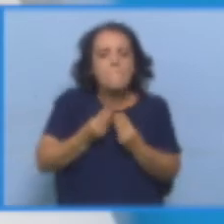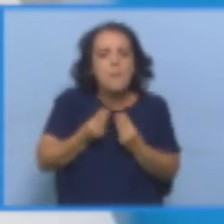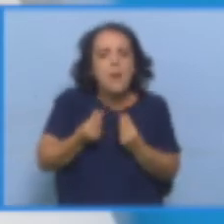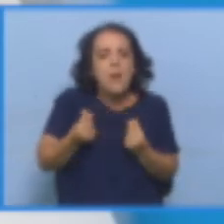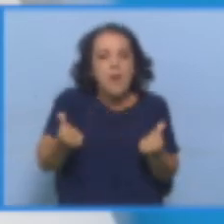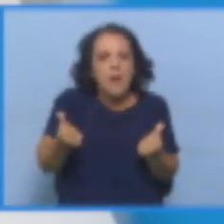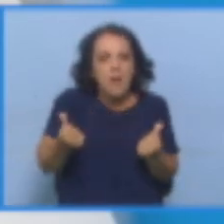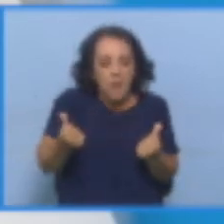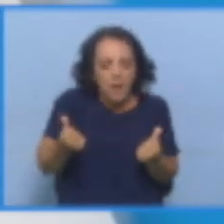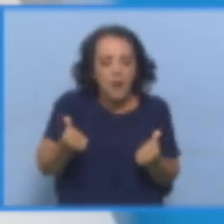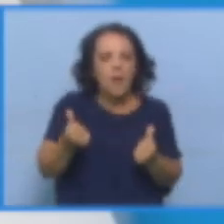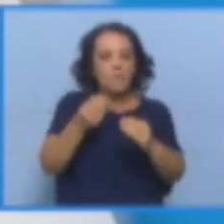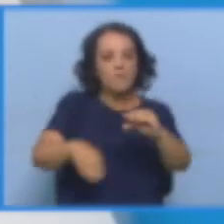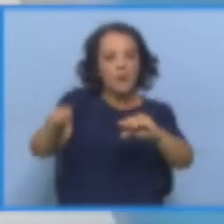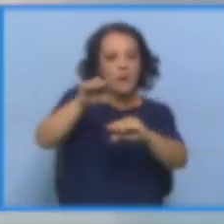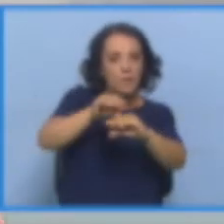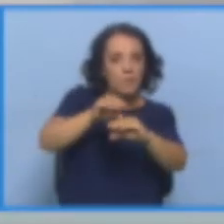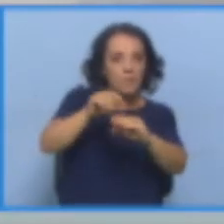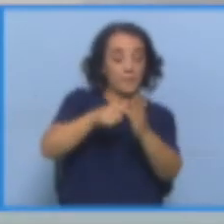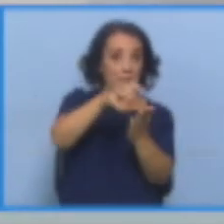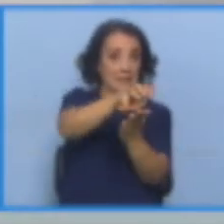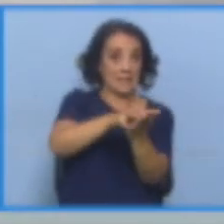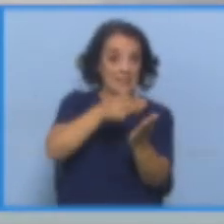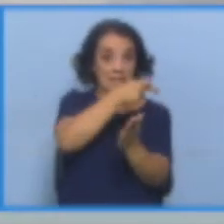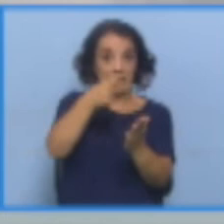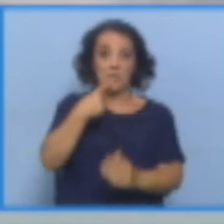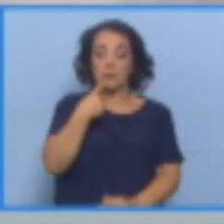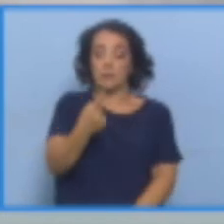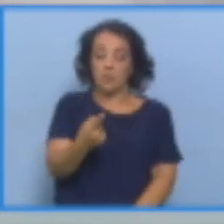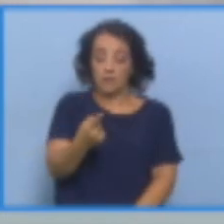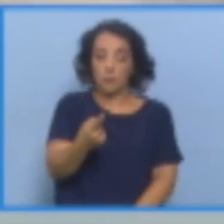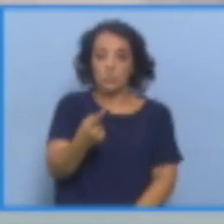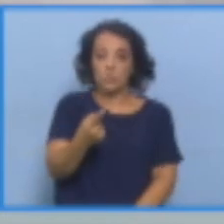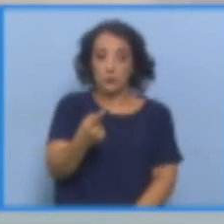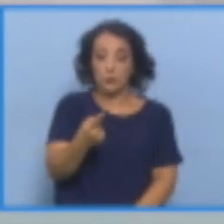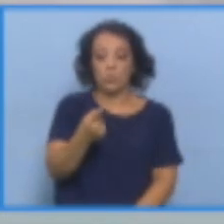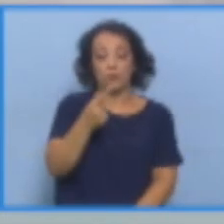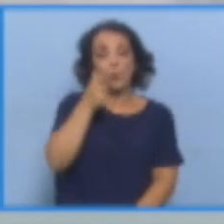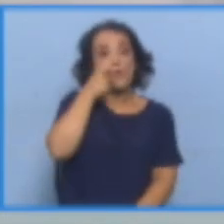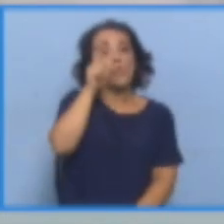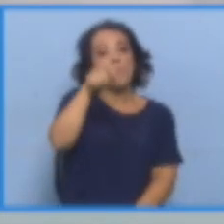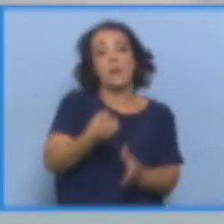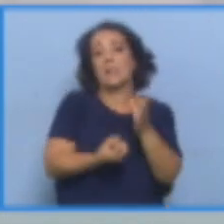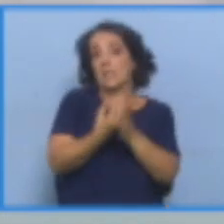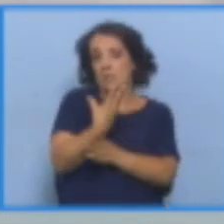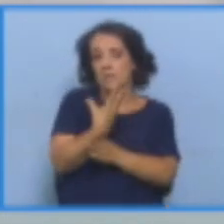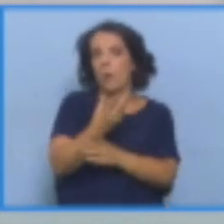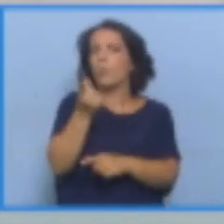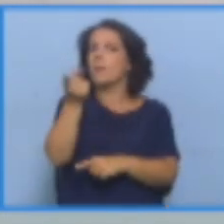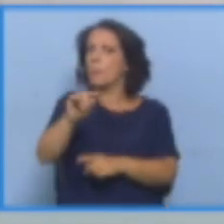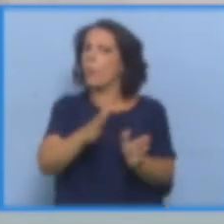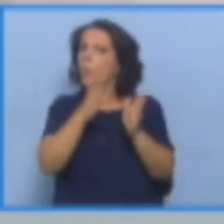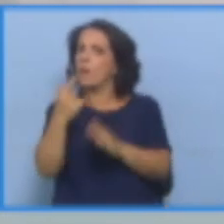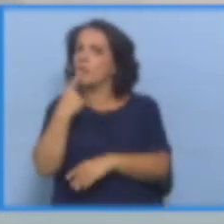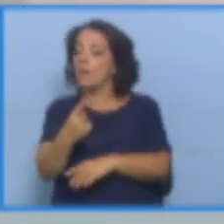de facto na complementaridade. O texto diz-nos que é a criação do ser humano e diz-nos logo uma coisa: quando